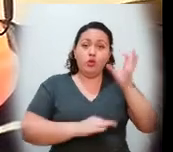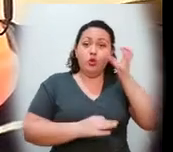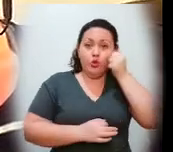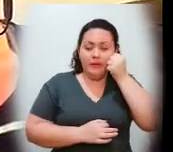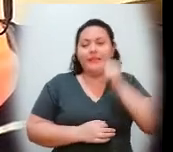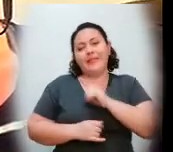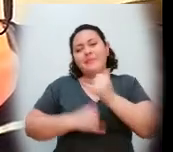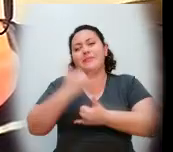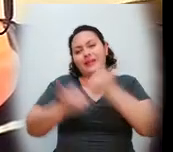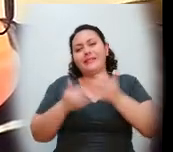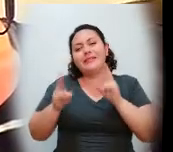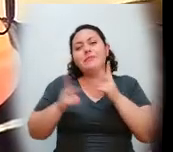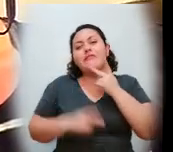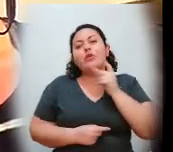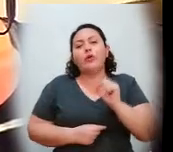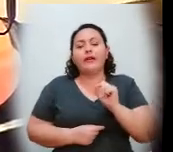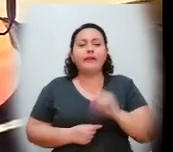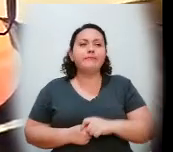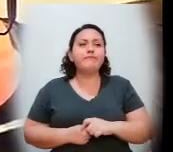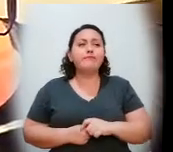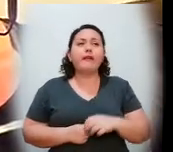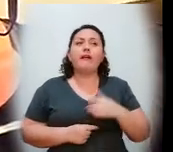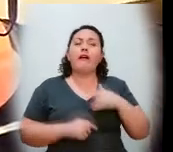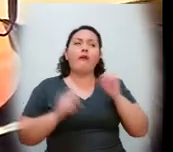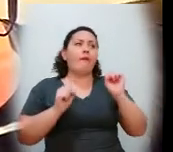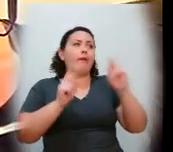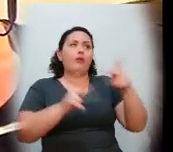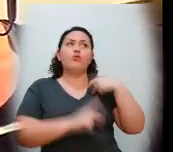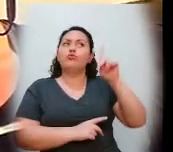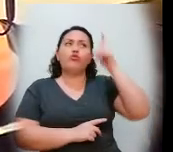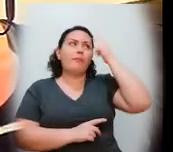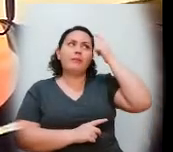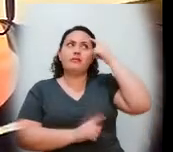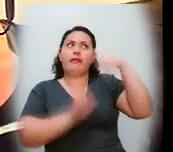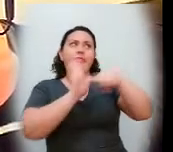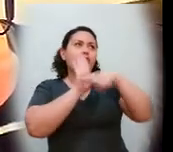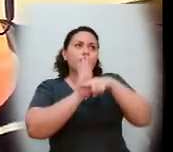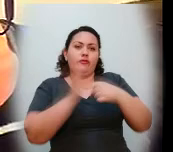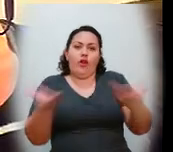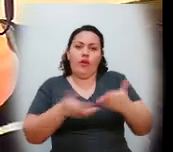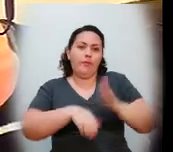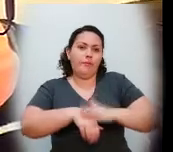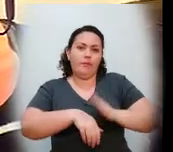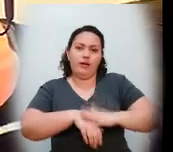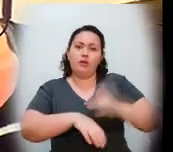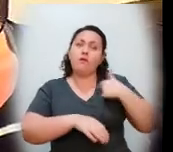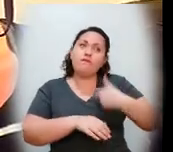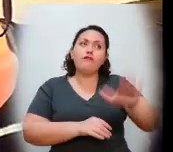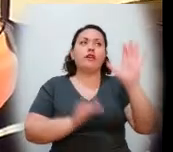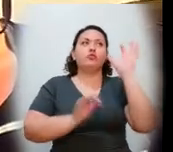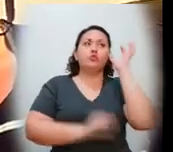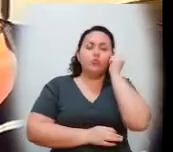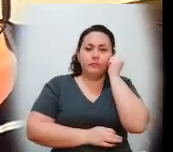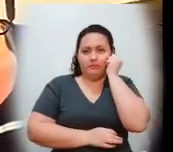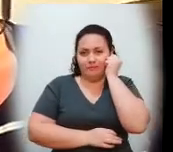tem uma brincadeira que é, tá, eu não vou pensar em nada que vai me trazer negatividade nesse momento, né? E